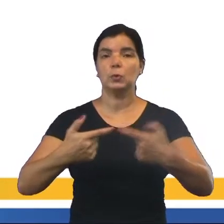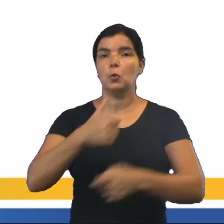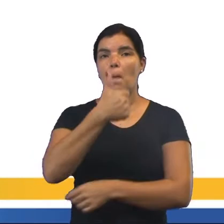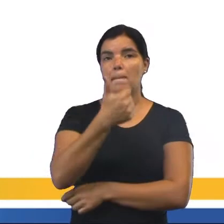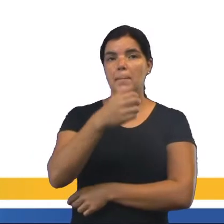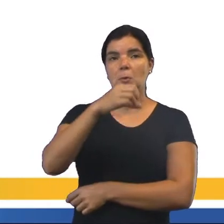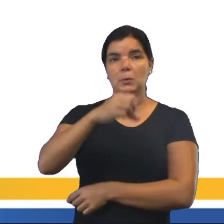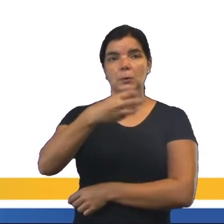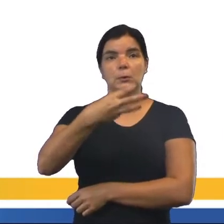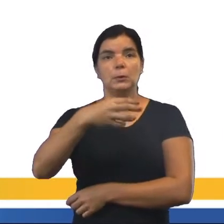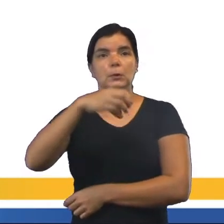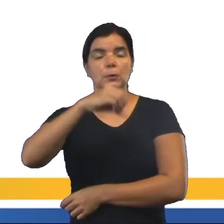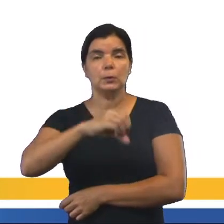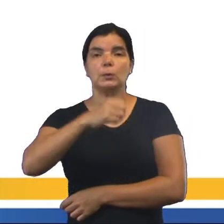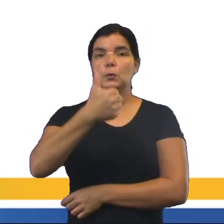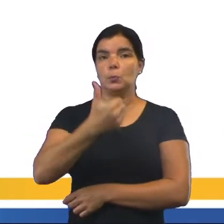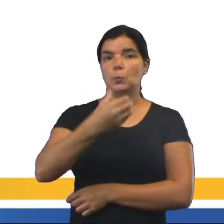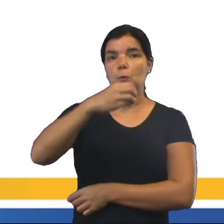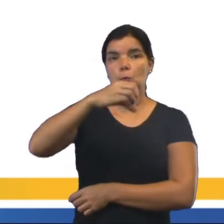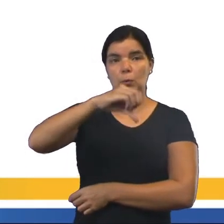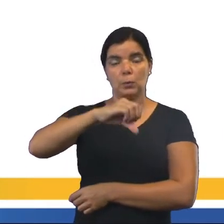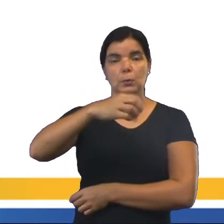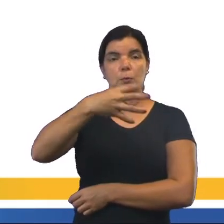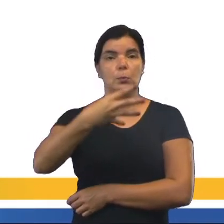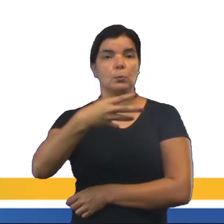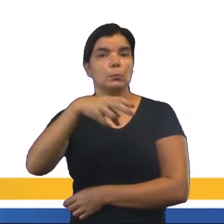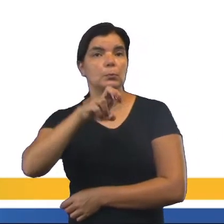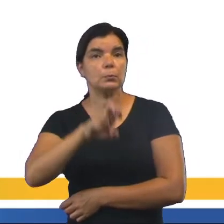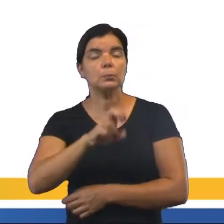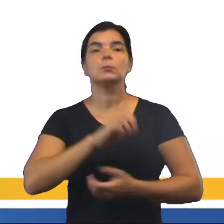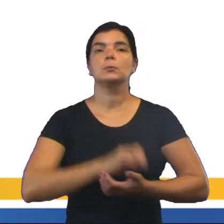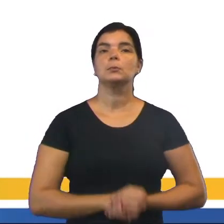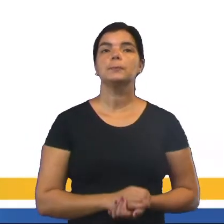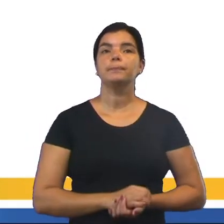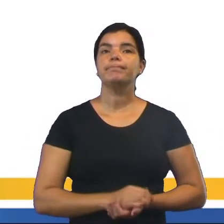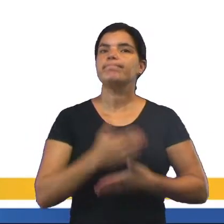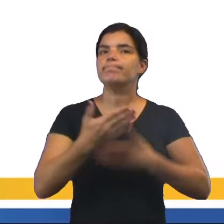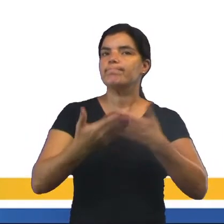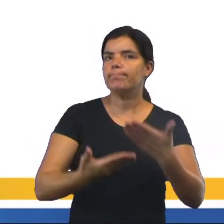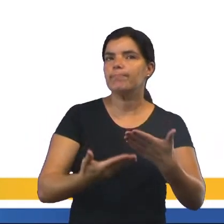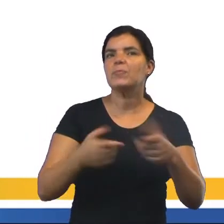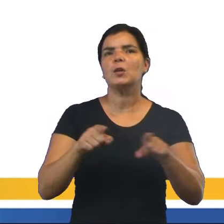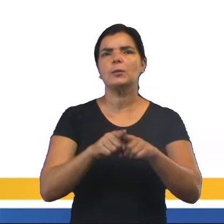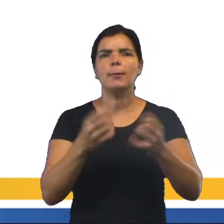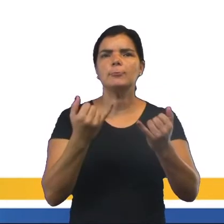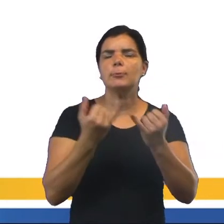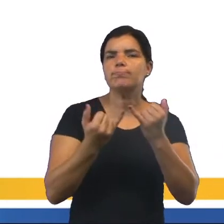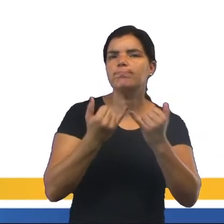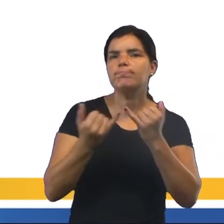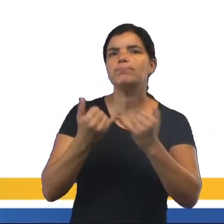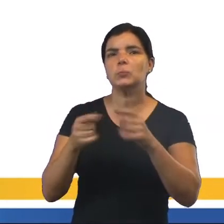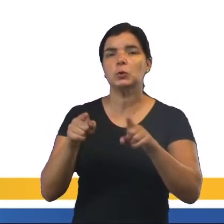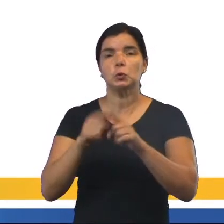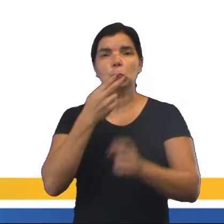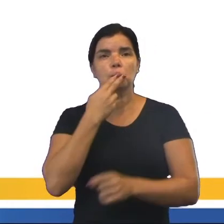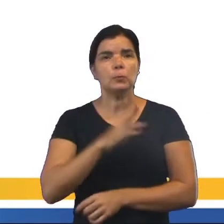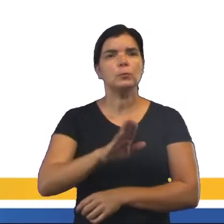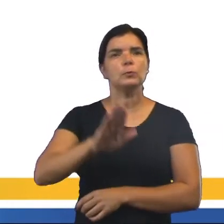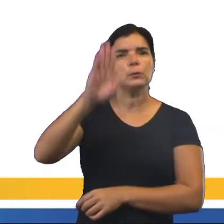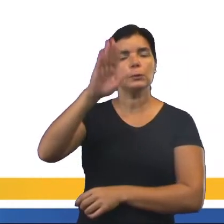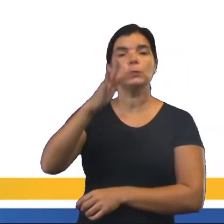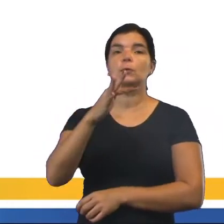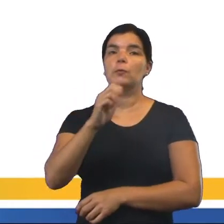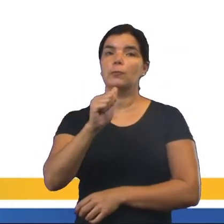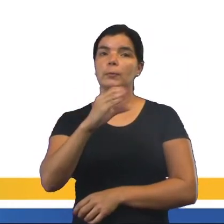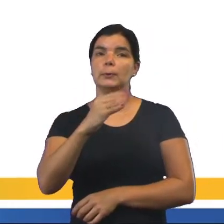anos de 1939 e 1945. E apesar de ter certa afinidade com os regimes nazista e fascista,